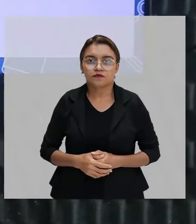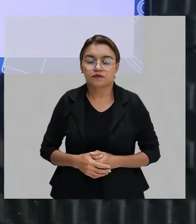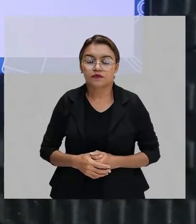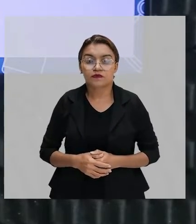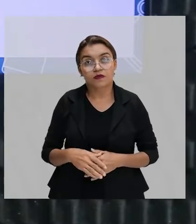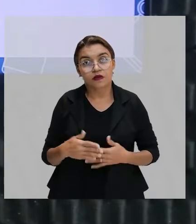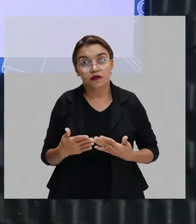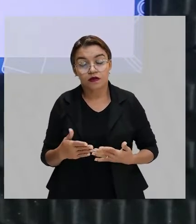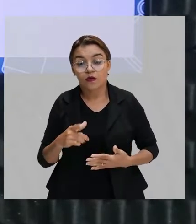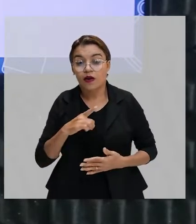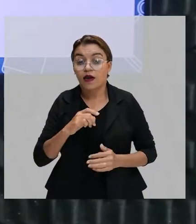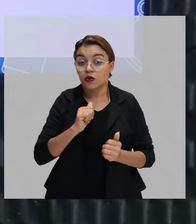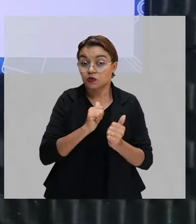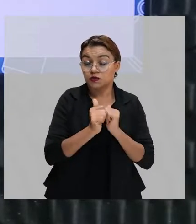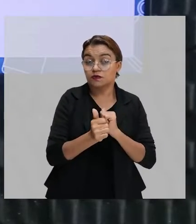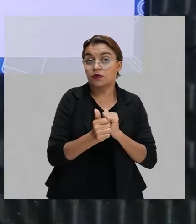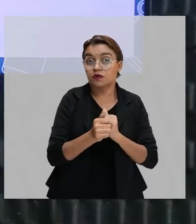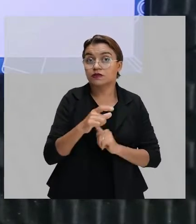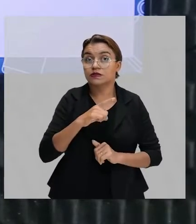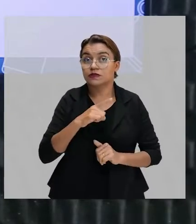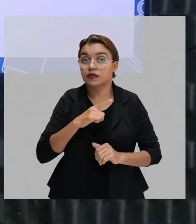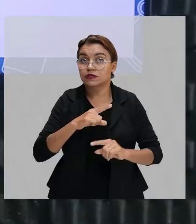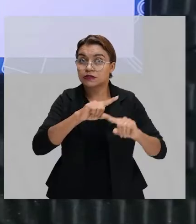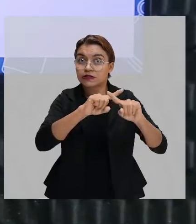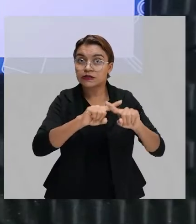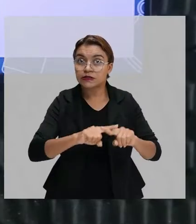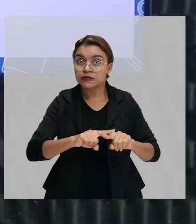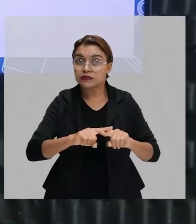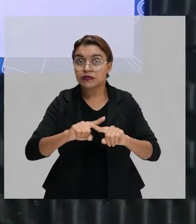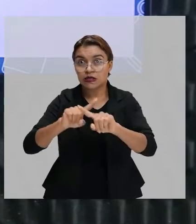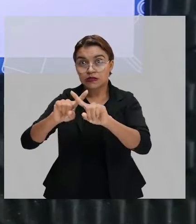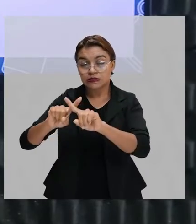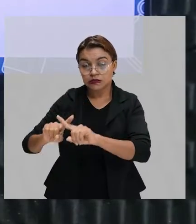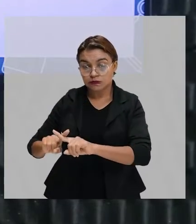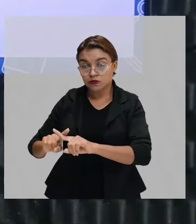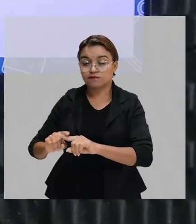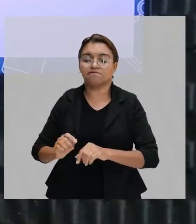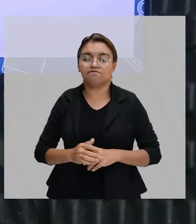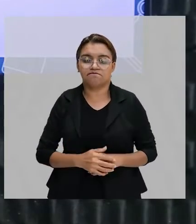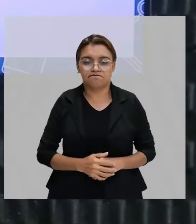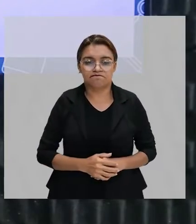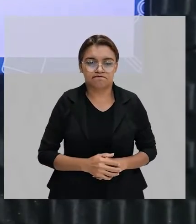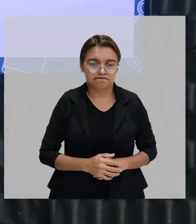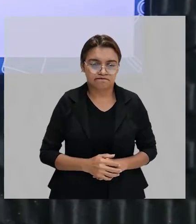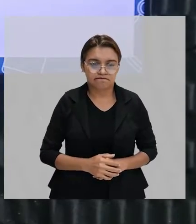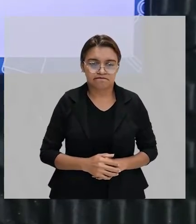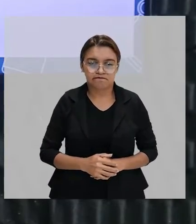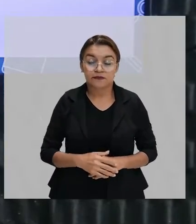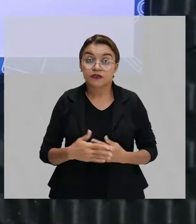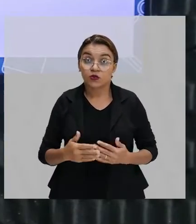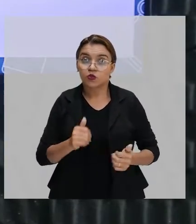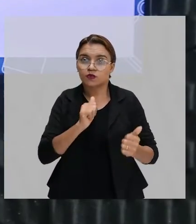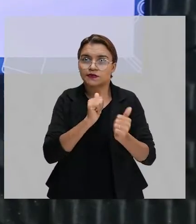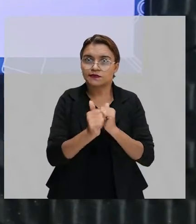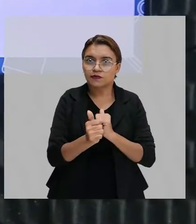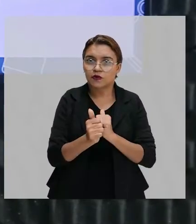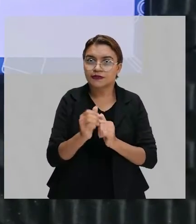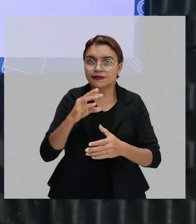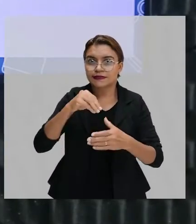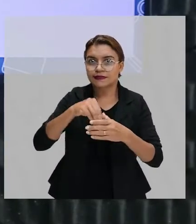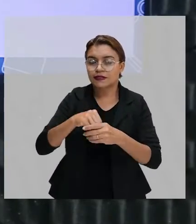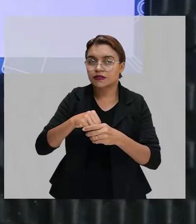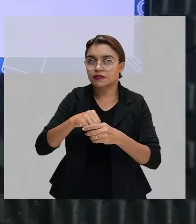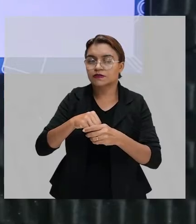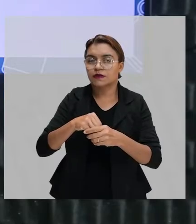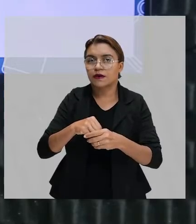bom então isso é o esporte acontece ali essas disputas relacionadas a isso e quando eu falo dos esportes eles dentro